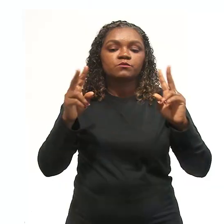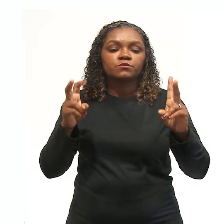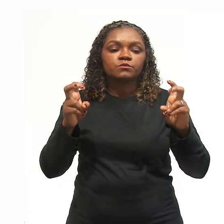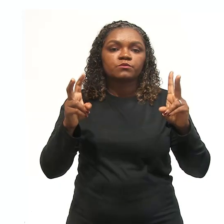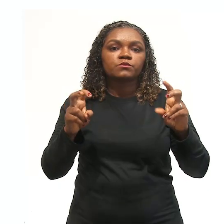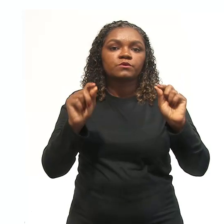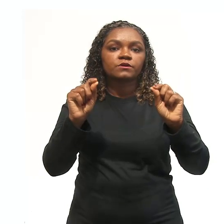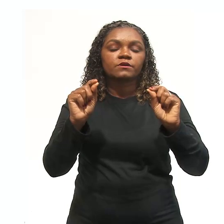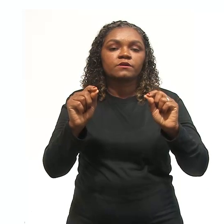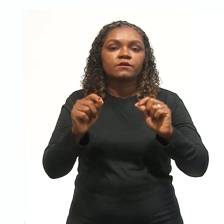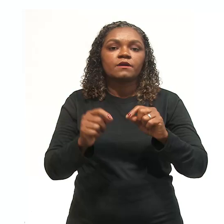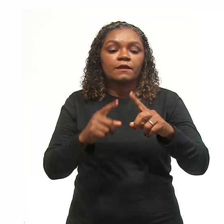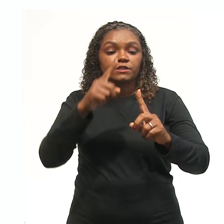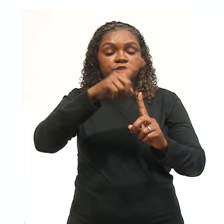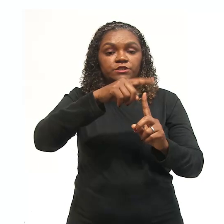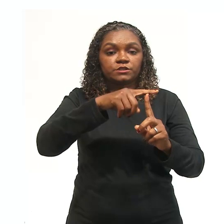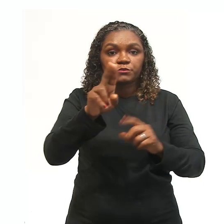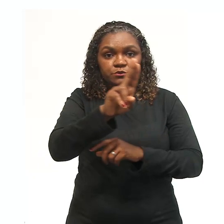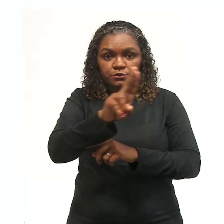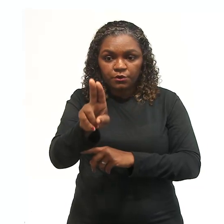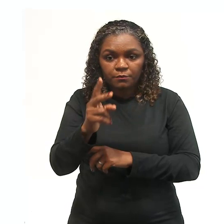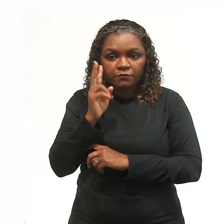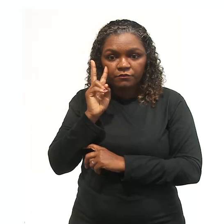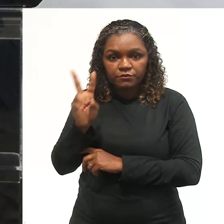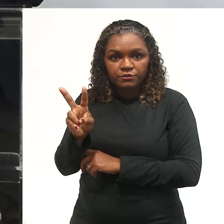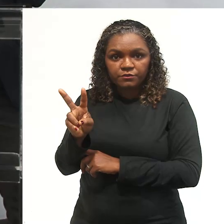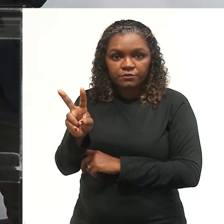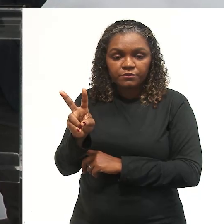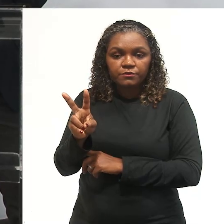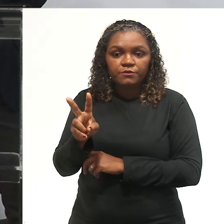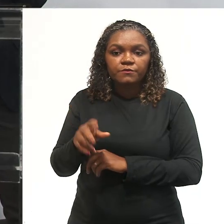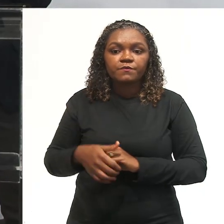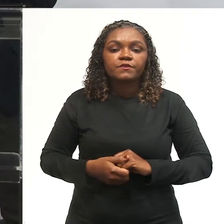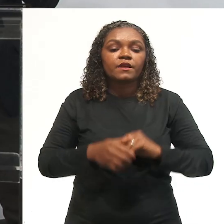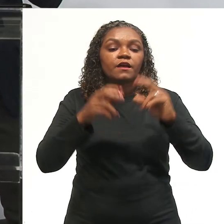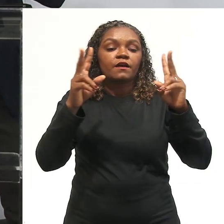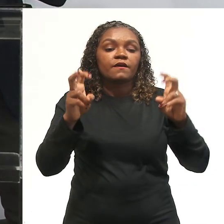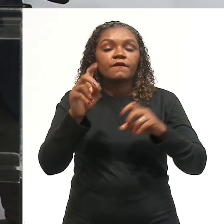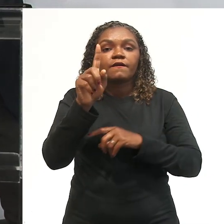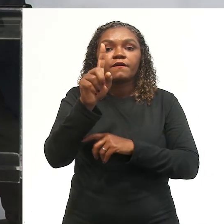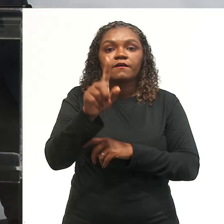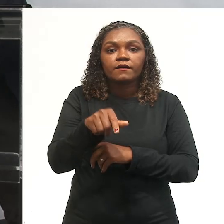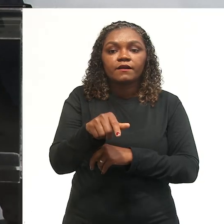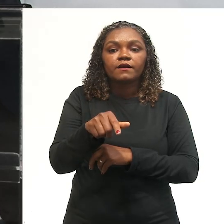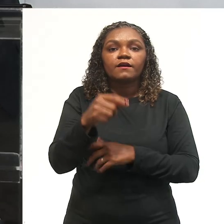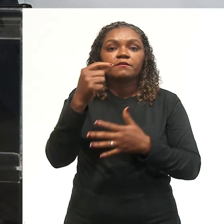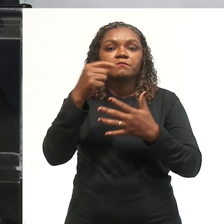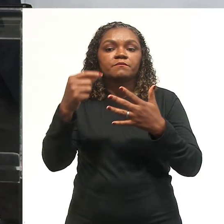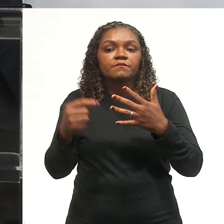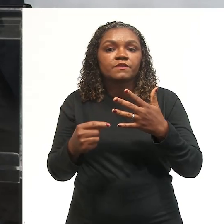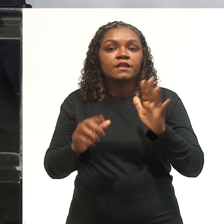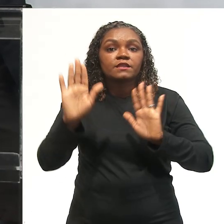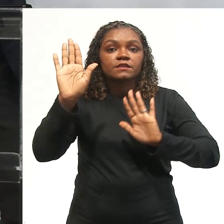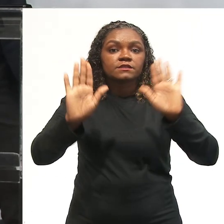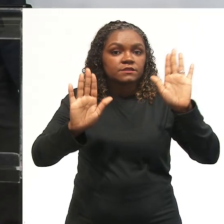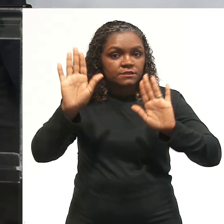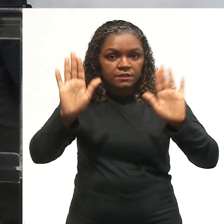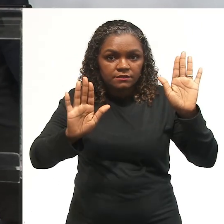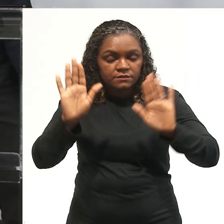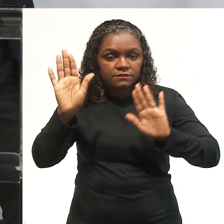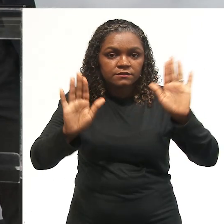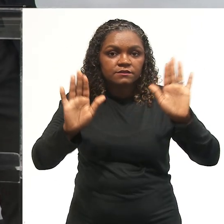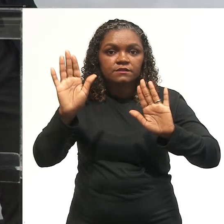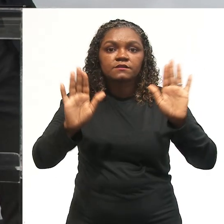aqui, então, de uma modalidade que o próprio nome dele já se explica. Eu estou falando de uma